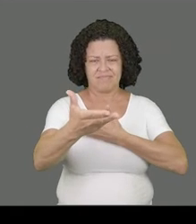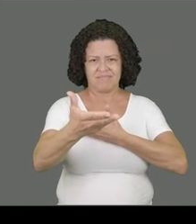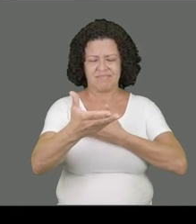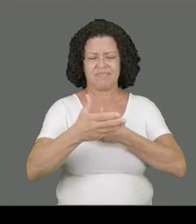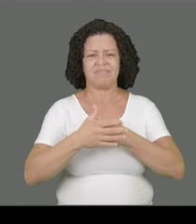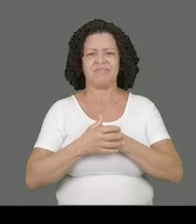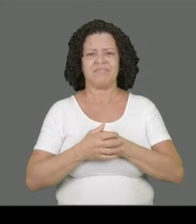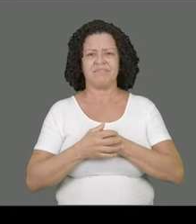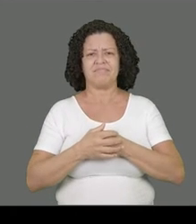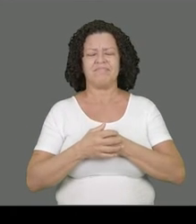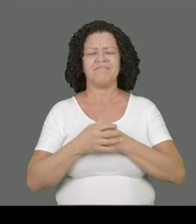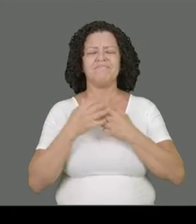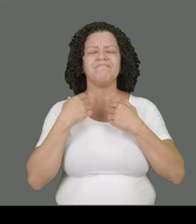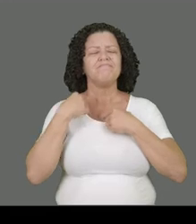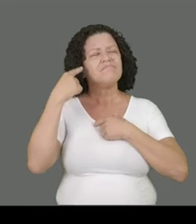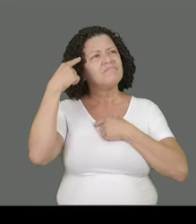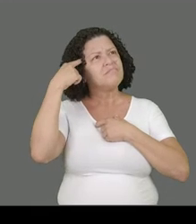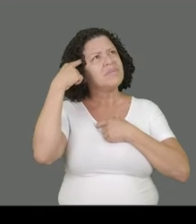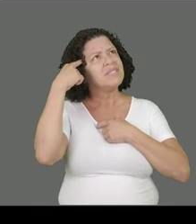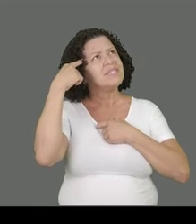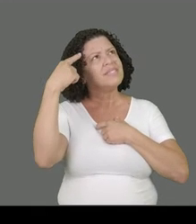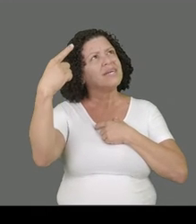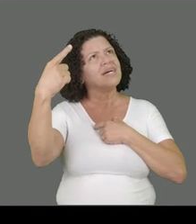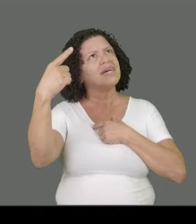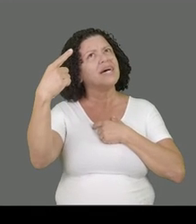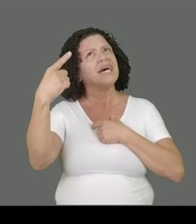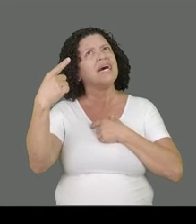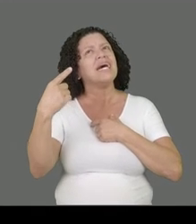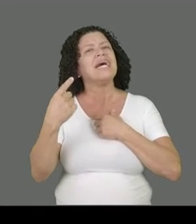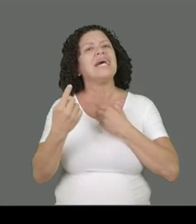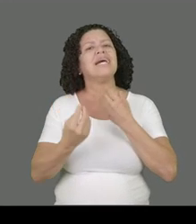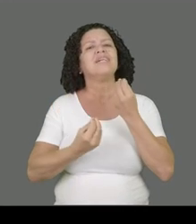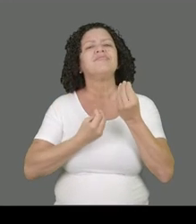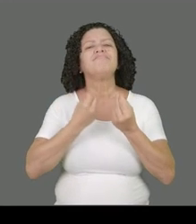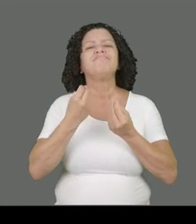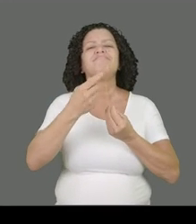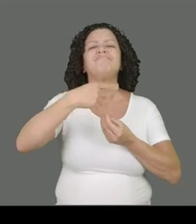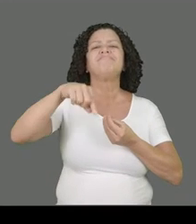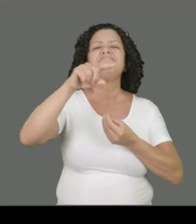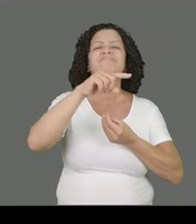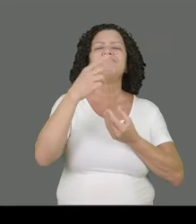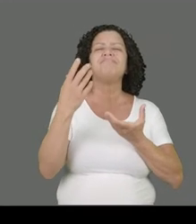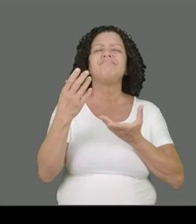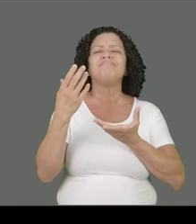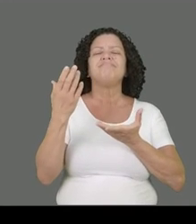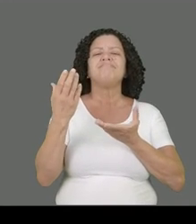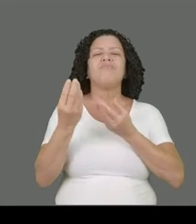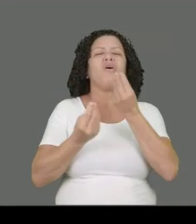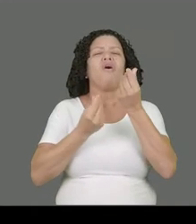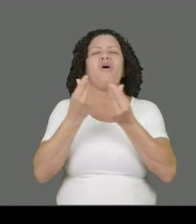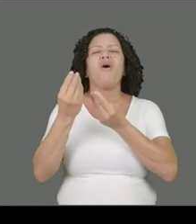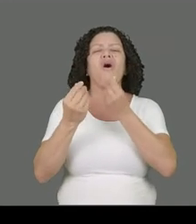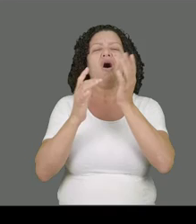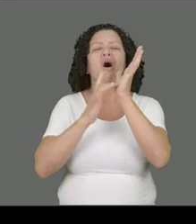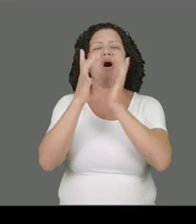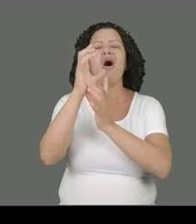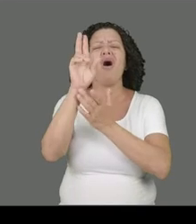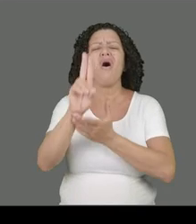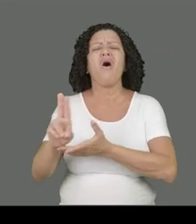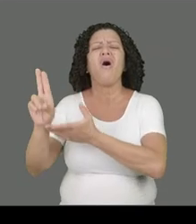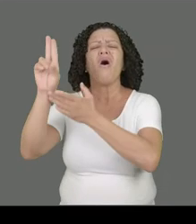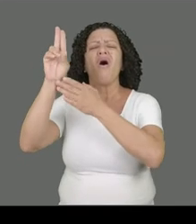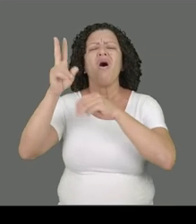abre-se-vos-á. Me chama muita atenção a quantidade de verbos utilizados pelo